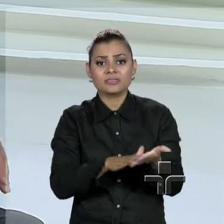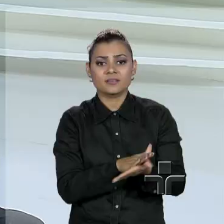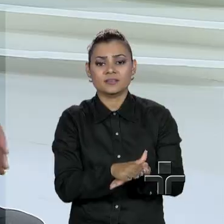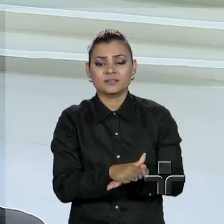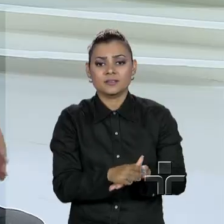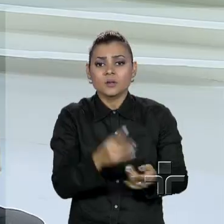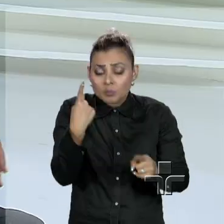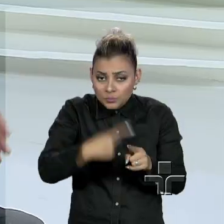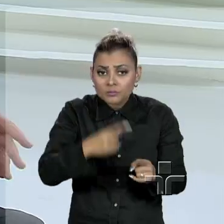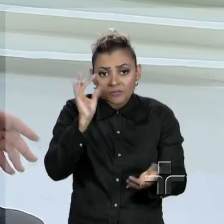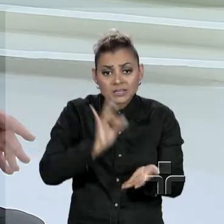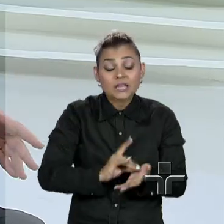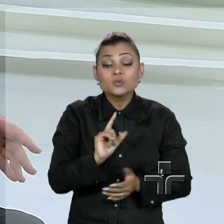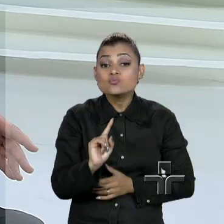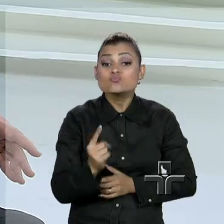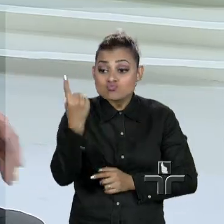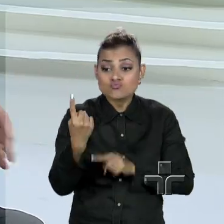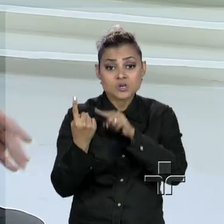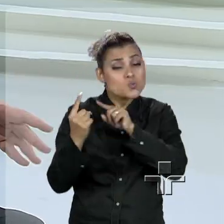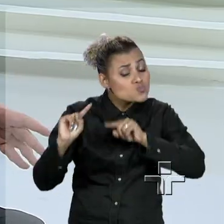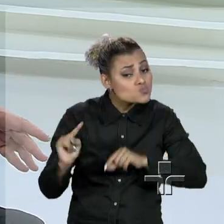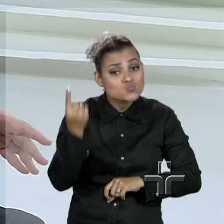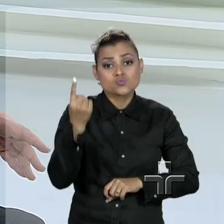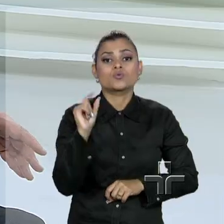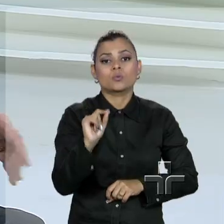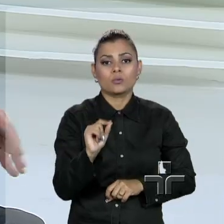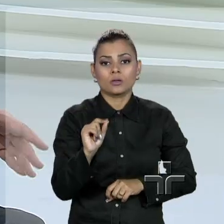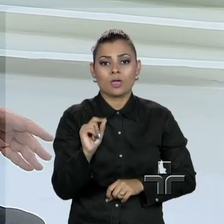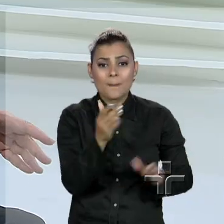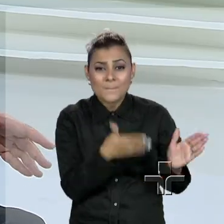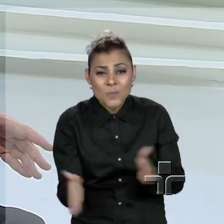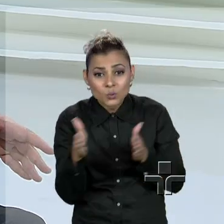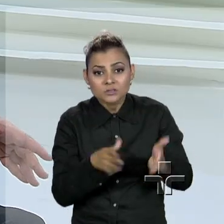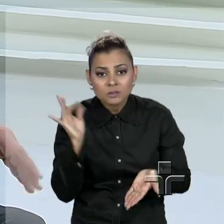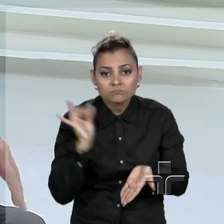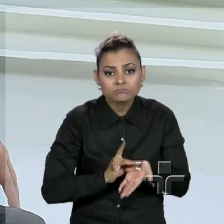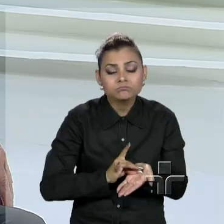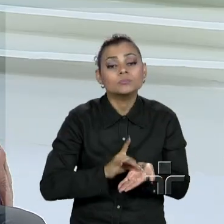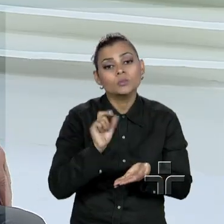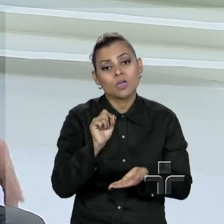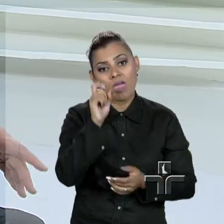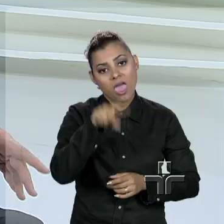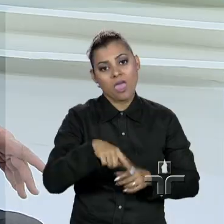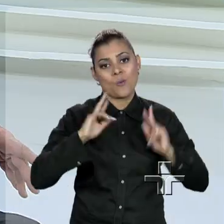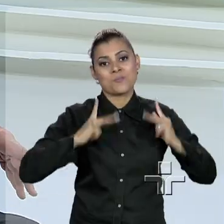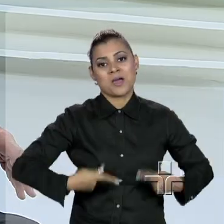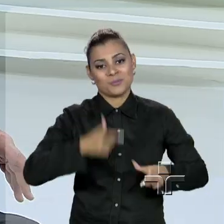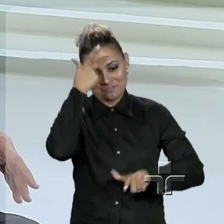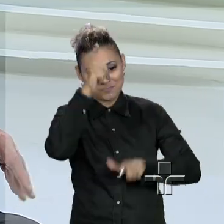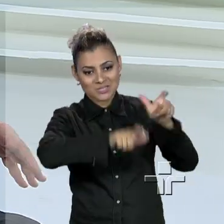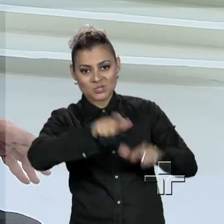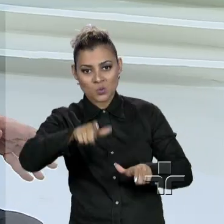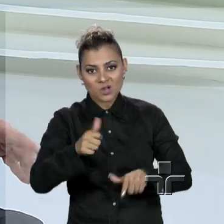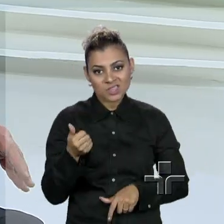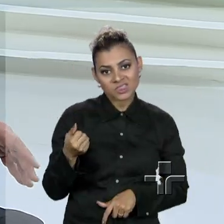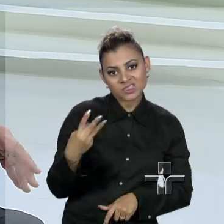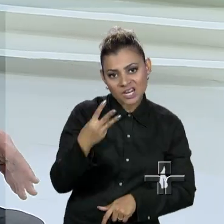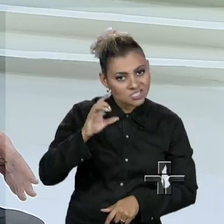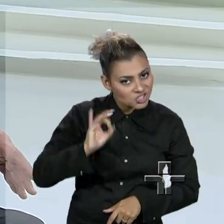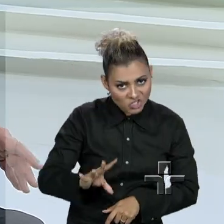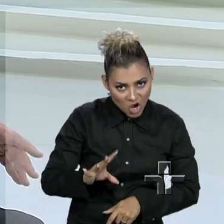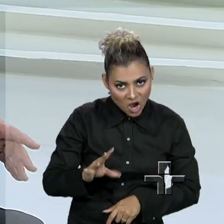único fator produtivo é a mão de obra, quando está empregada. Você não tem só 13, você tem, na